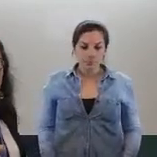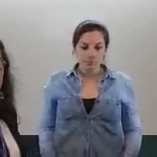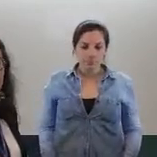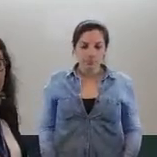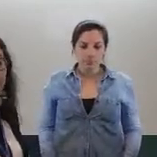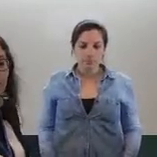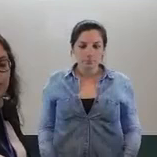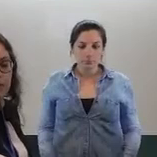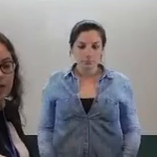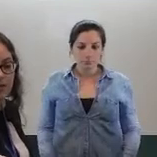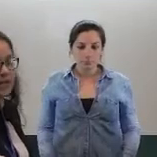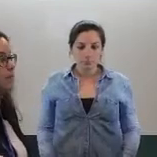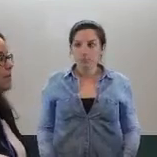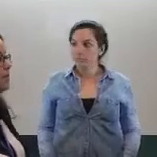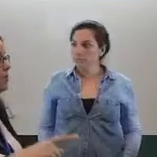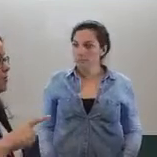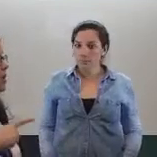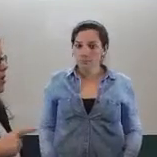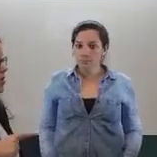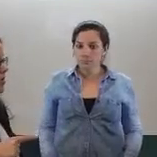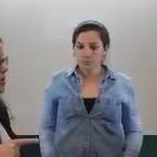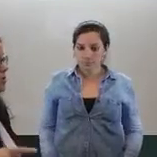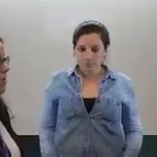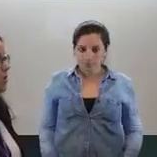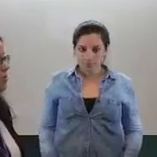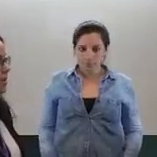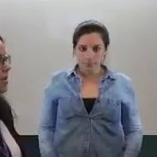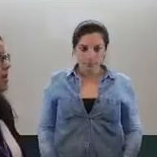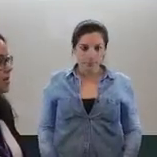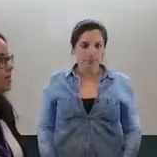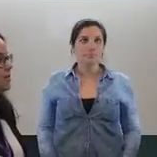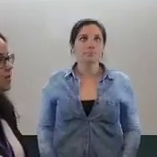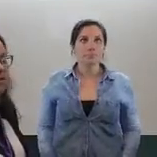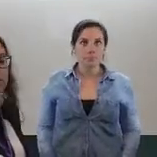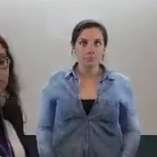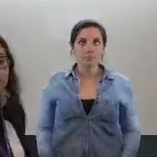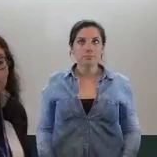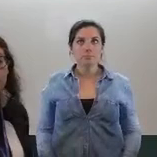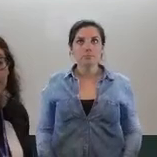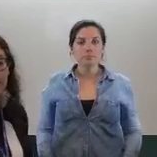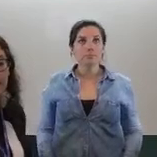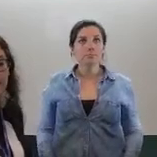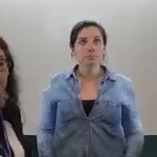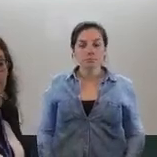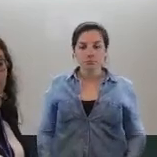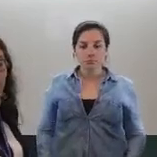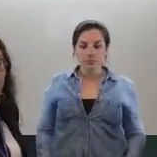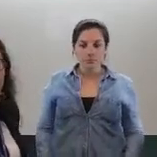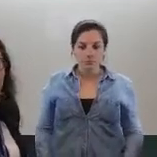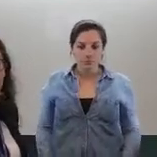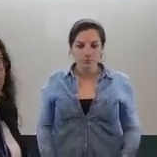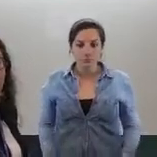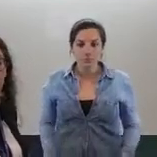para vocês ali... Tem um e-mail de referência, mas também tem um de periódicos. Depois eu posso abrir ali. Tem ali no outro slide.